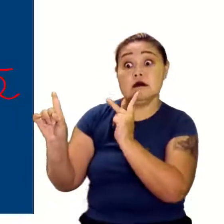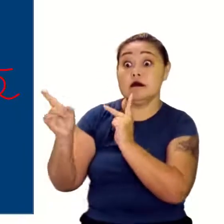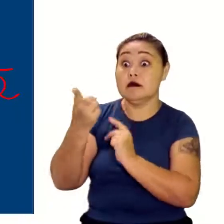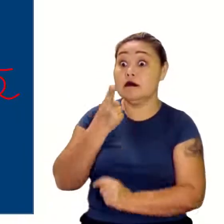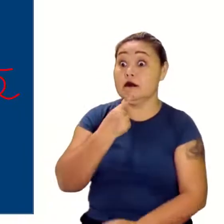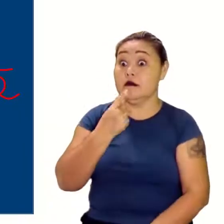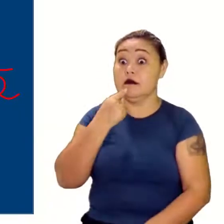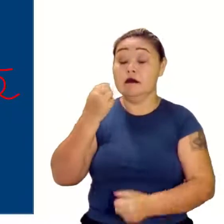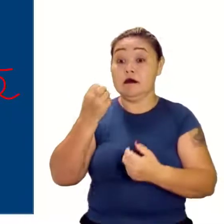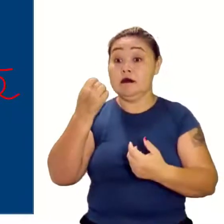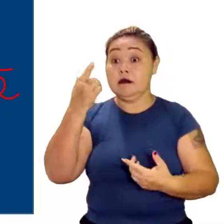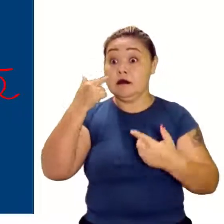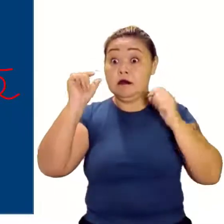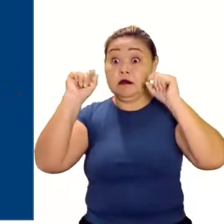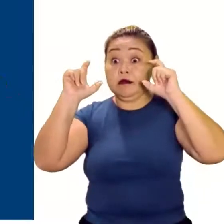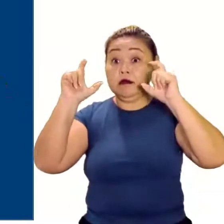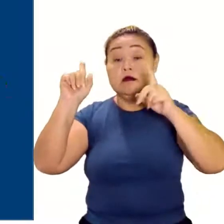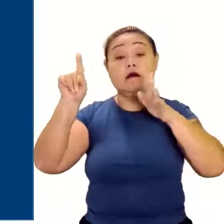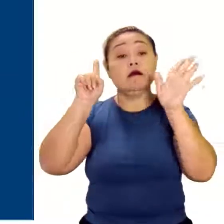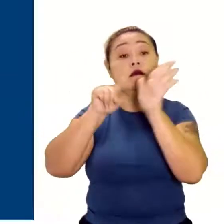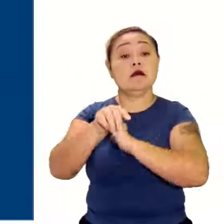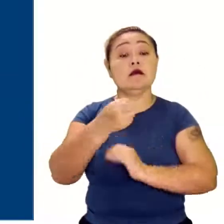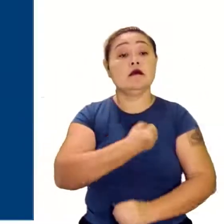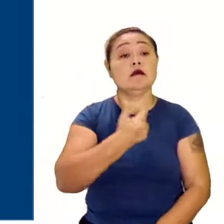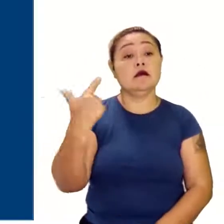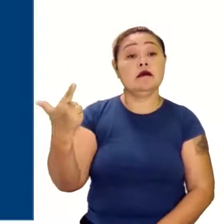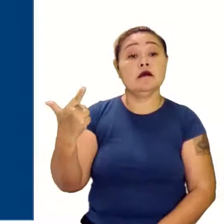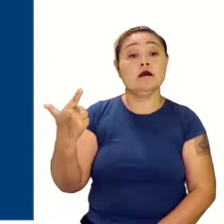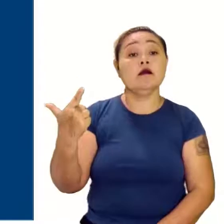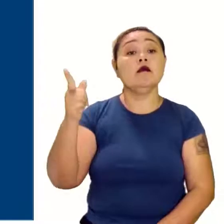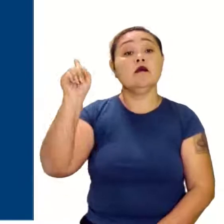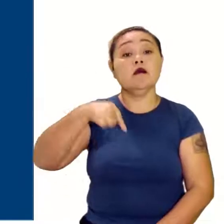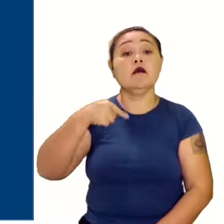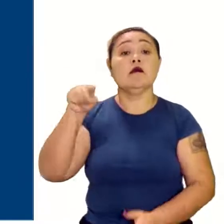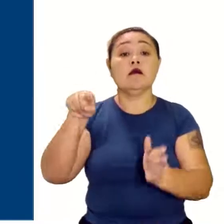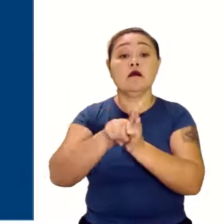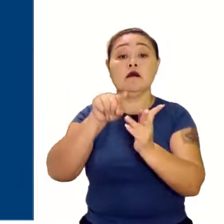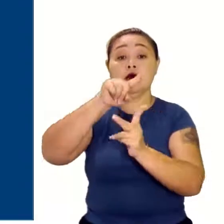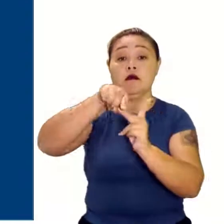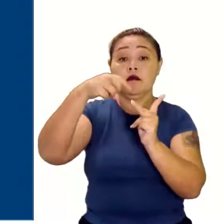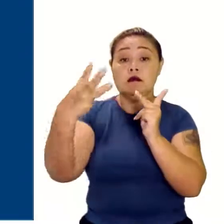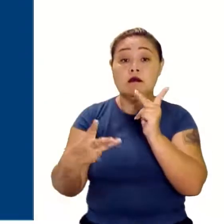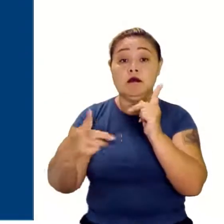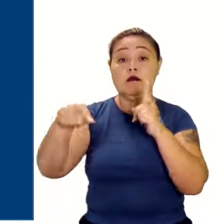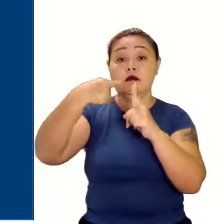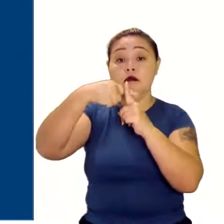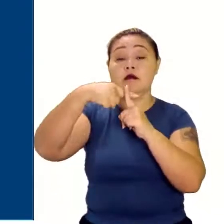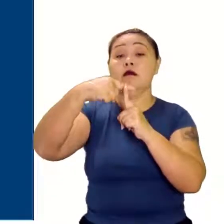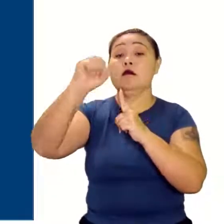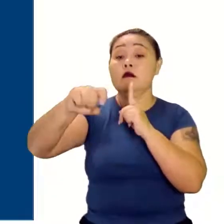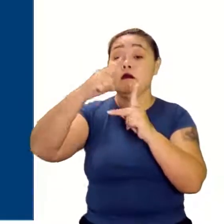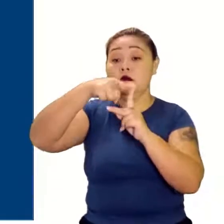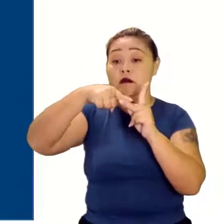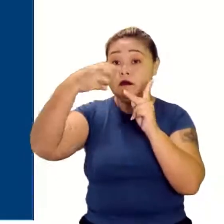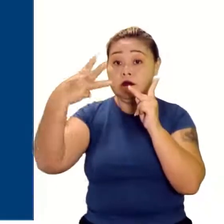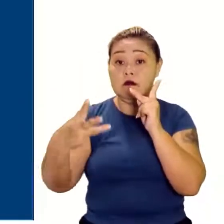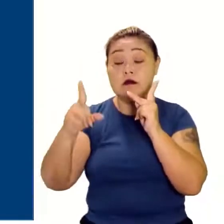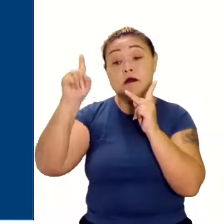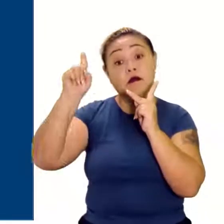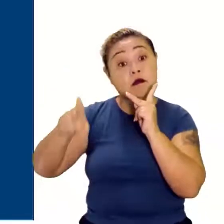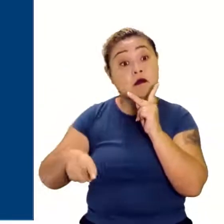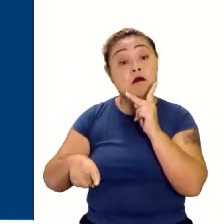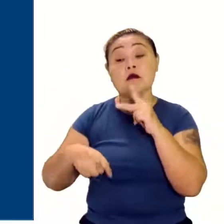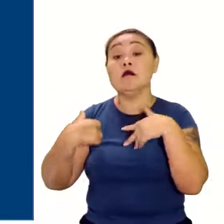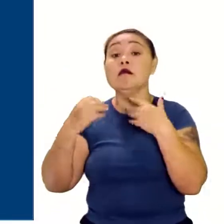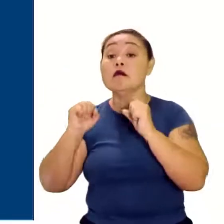meio zóio. Fica bom ali. Pergunta de número 2, bora ver. O valor de menos 3 raiz de 3 mais 8 raiz de